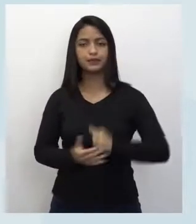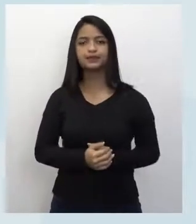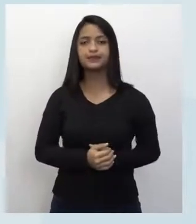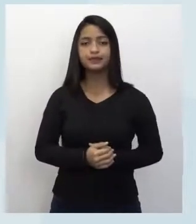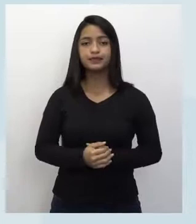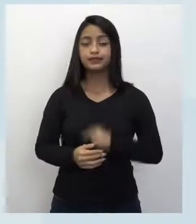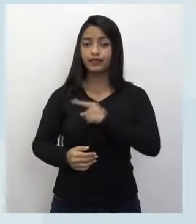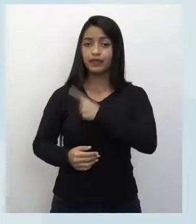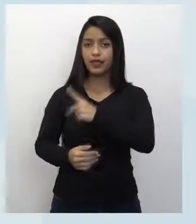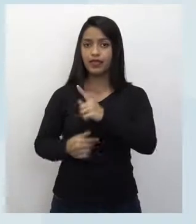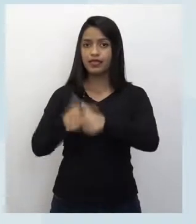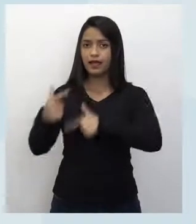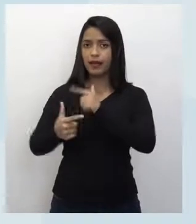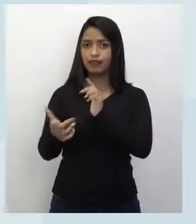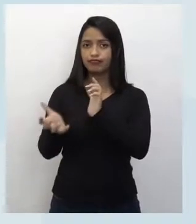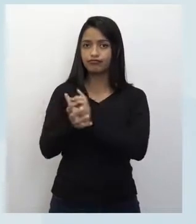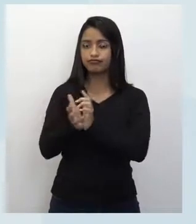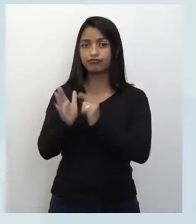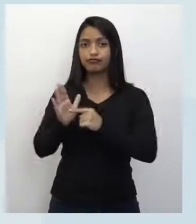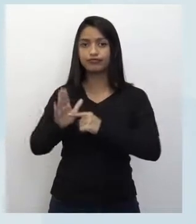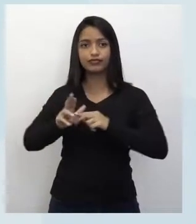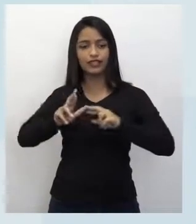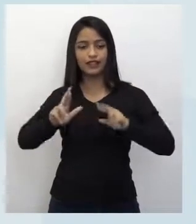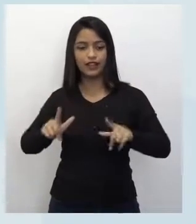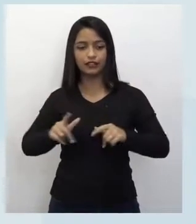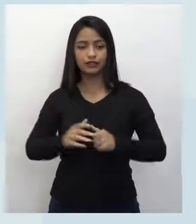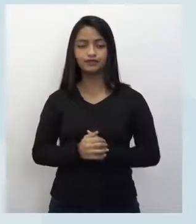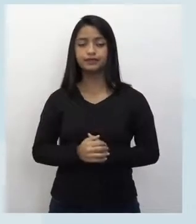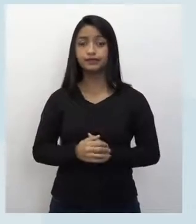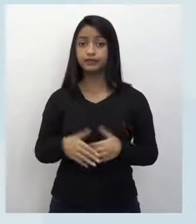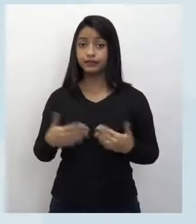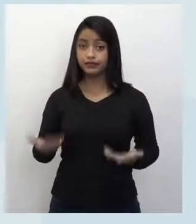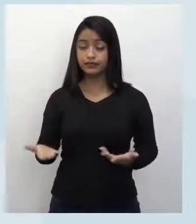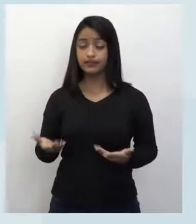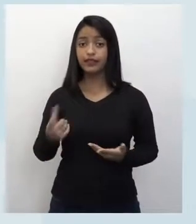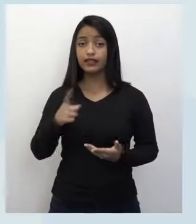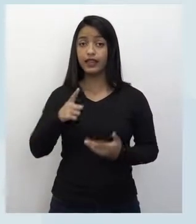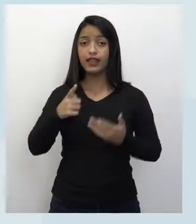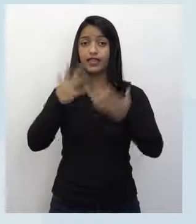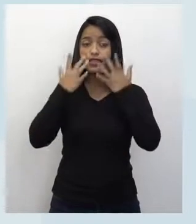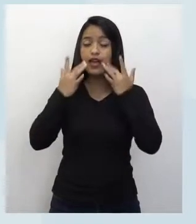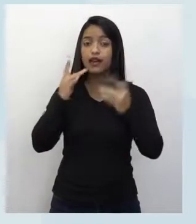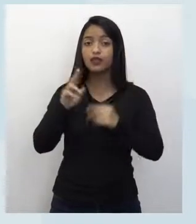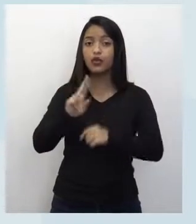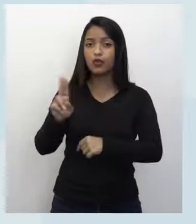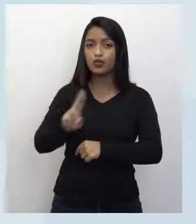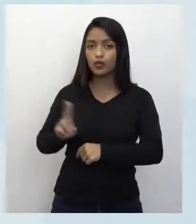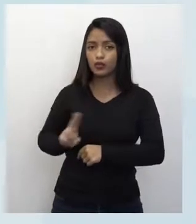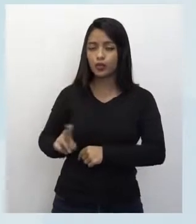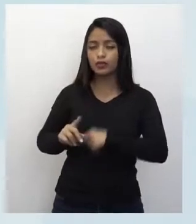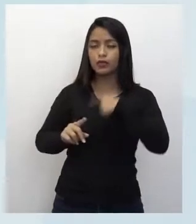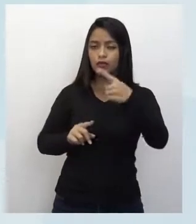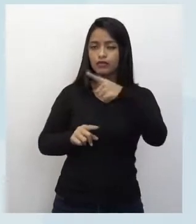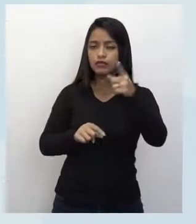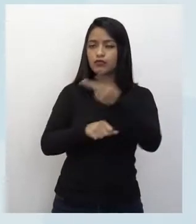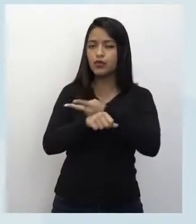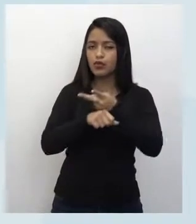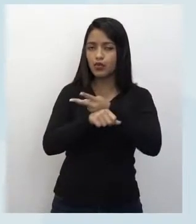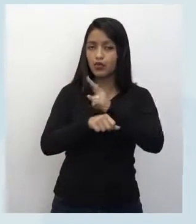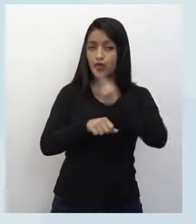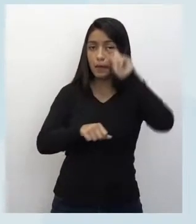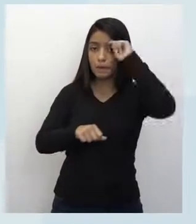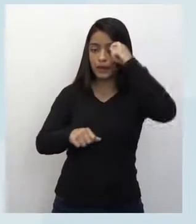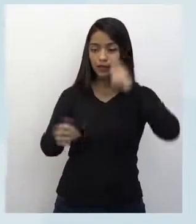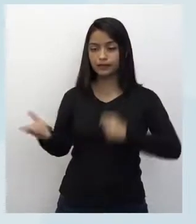da companhia. Anotem algum nome das peças para vocês poderem ver no YouTube depois, são maravilhosas. A